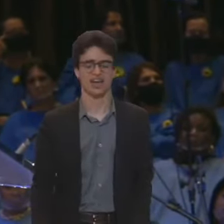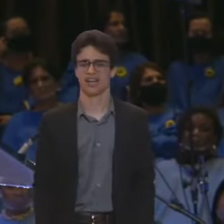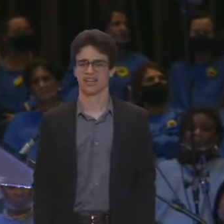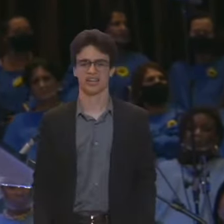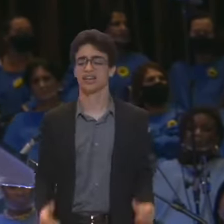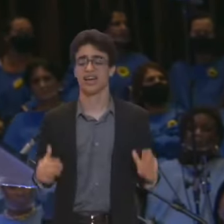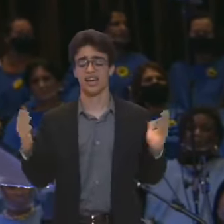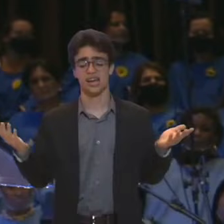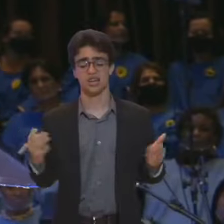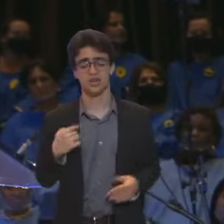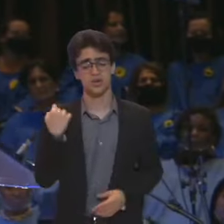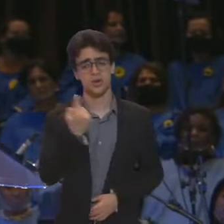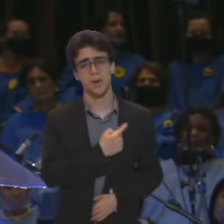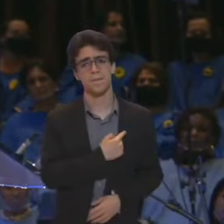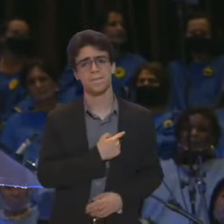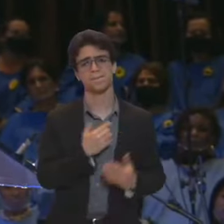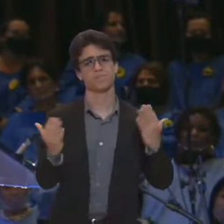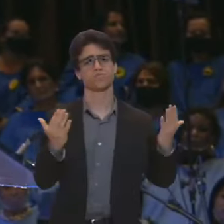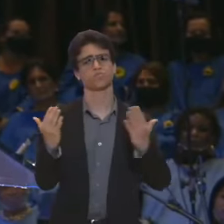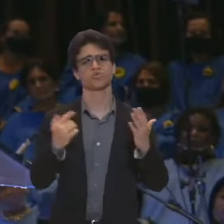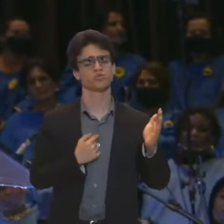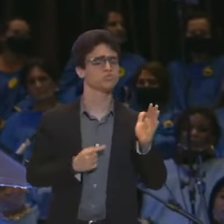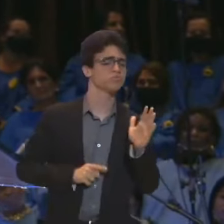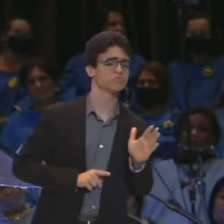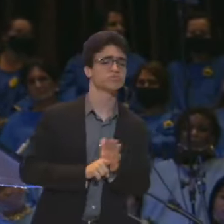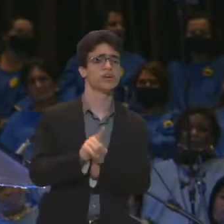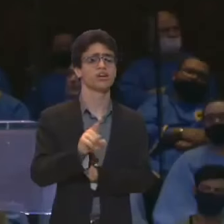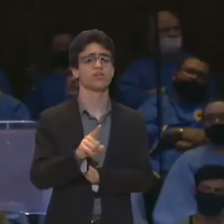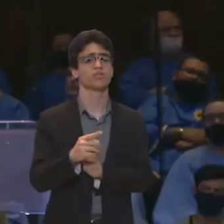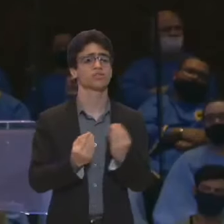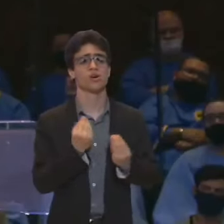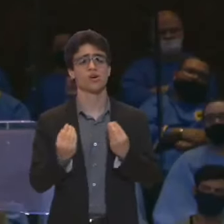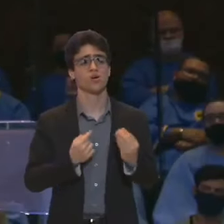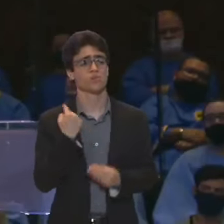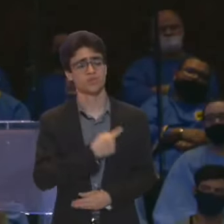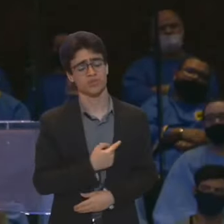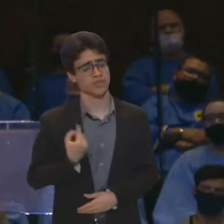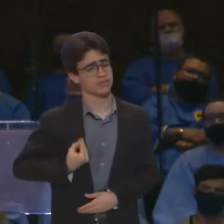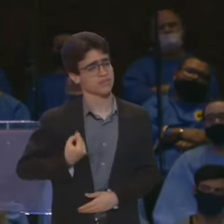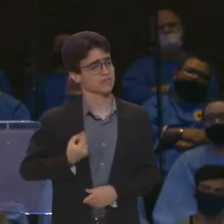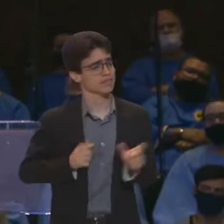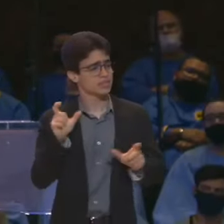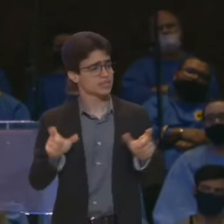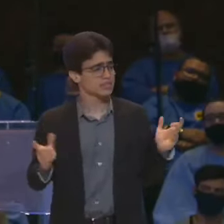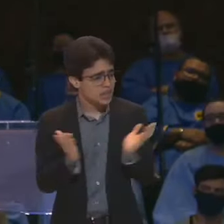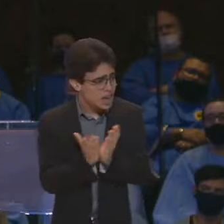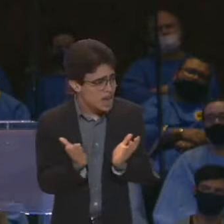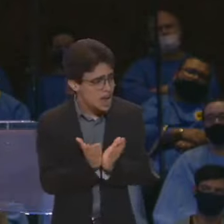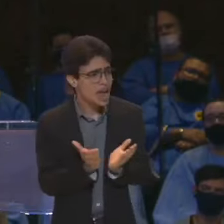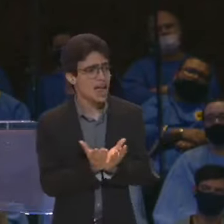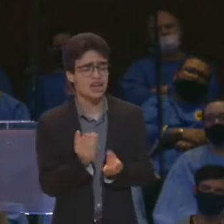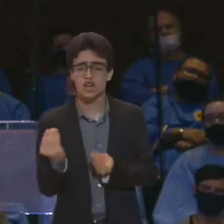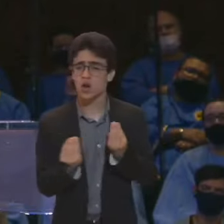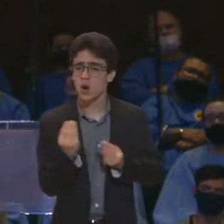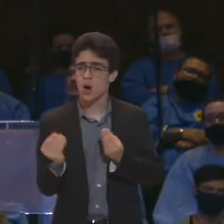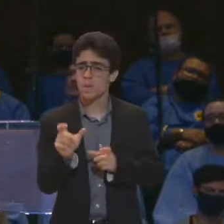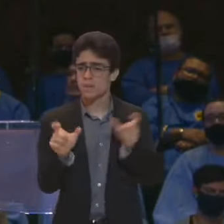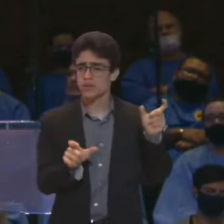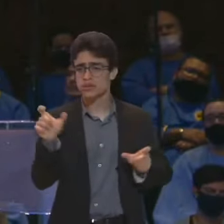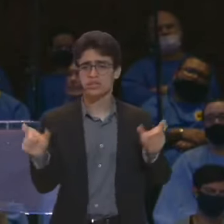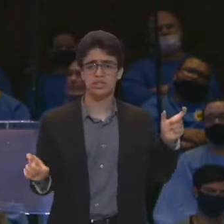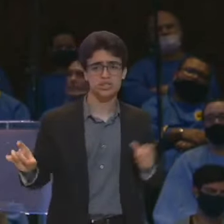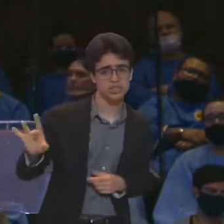Então a pergunta que a gente faz quando vai tratar sobre vida cristã, sobre missão, sobre a casa da missão de cada um de